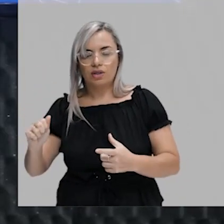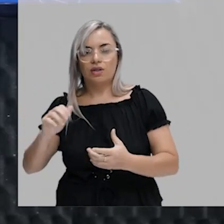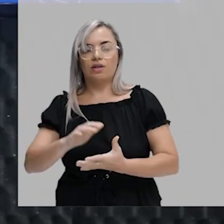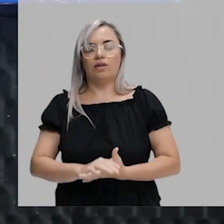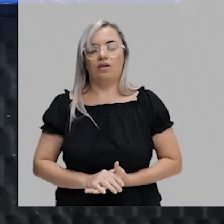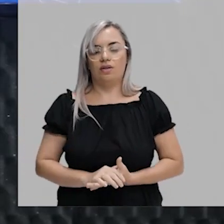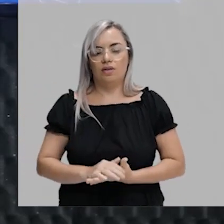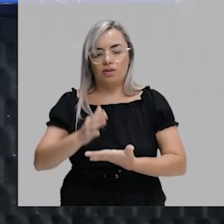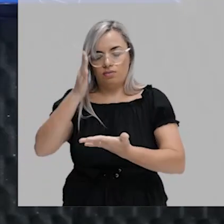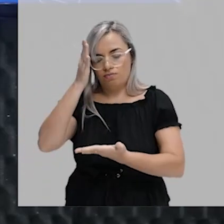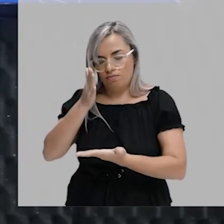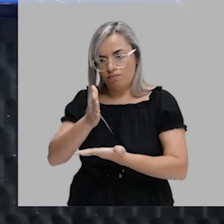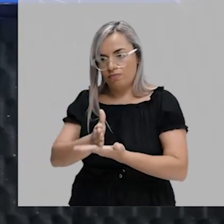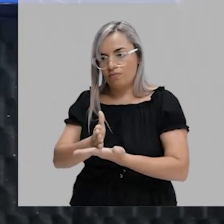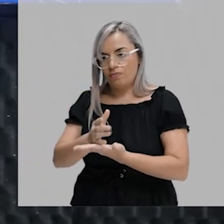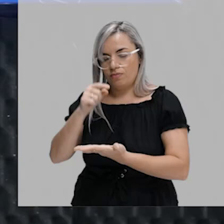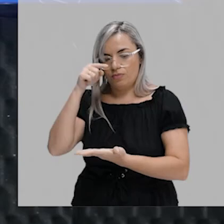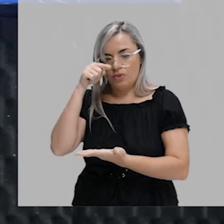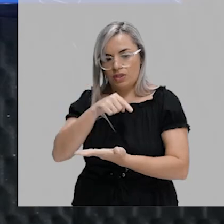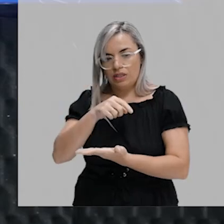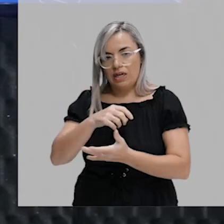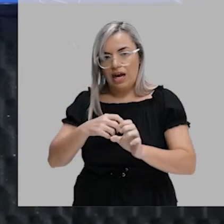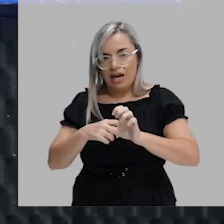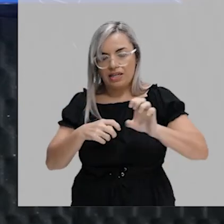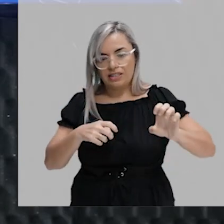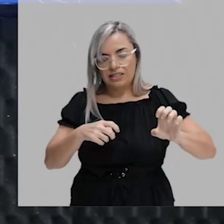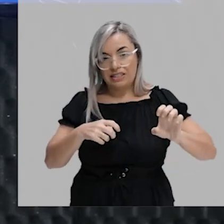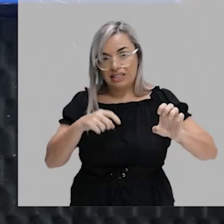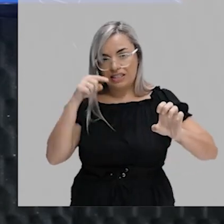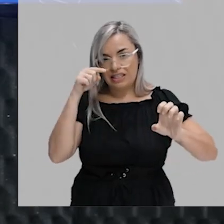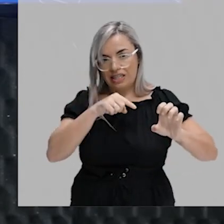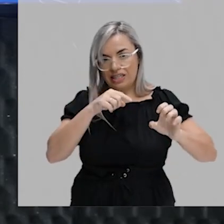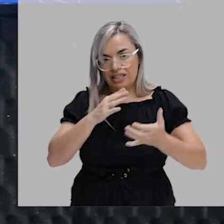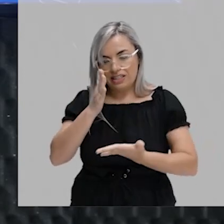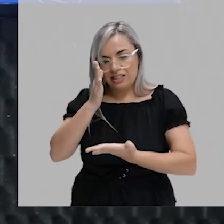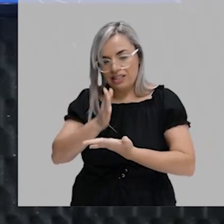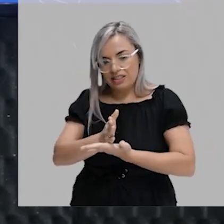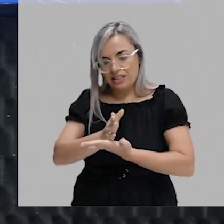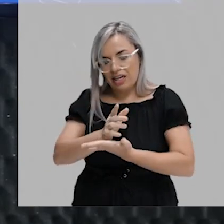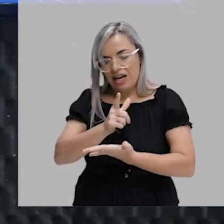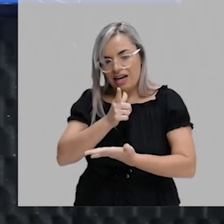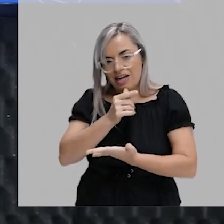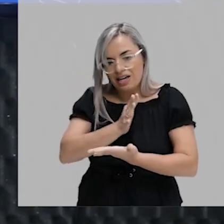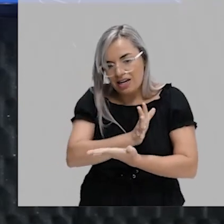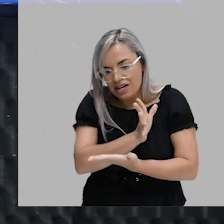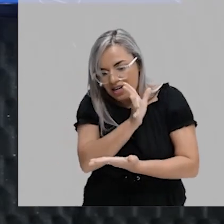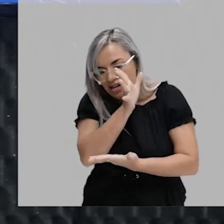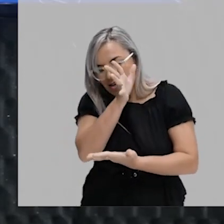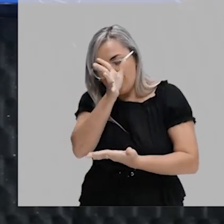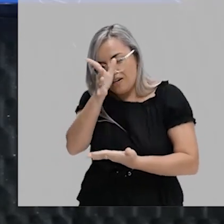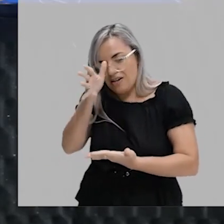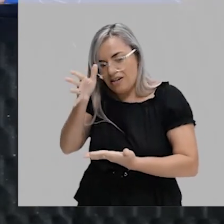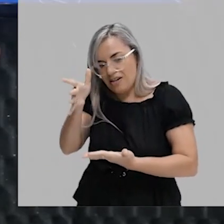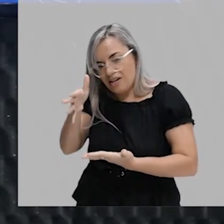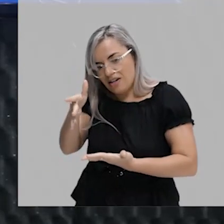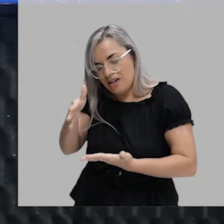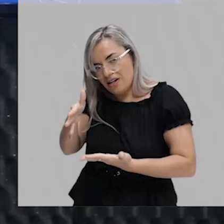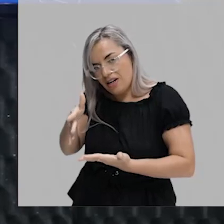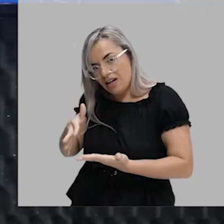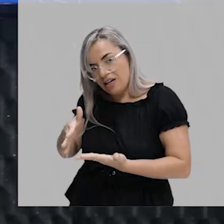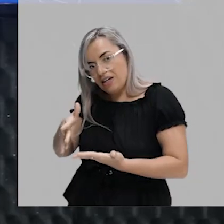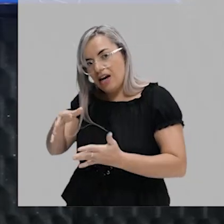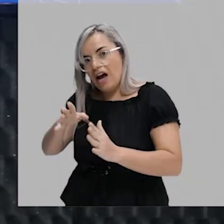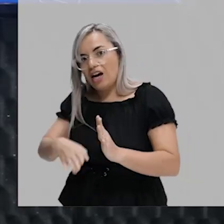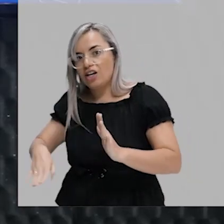a passagem aqui ó, da água da esquerda para a direita, até chegar um momento em que as duas soluções vão ficar o quê? Com a